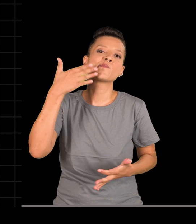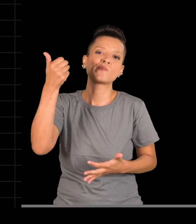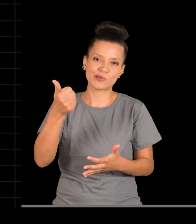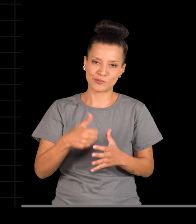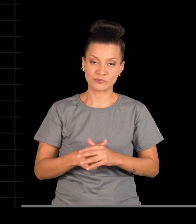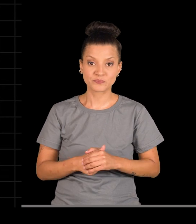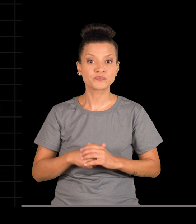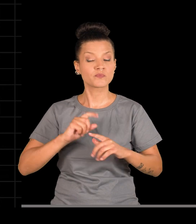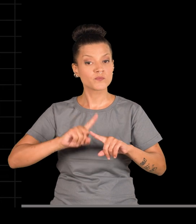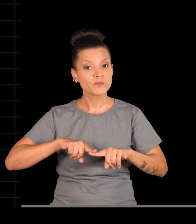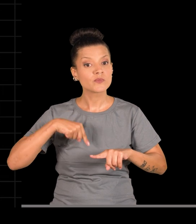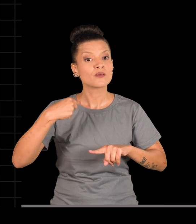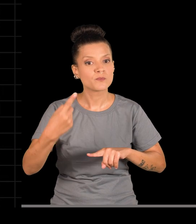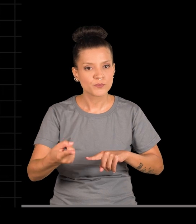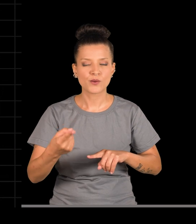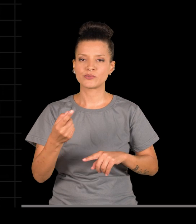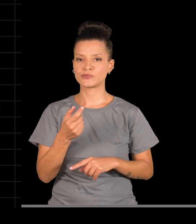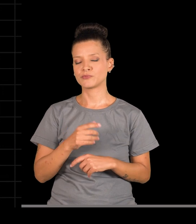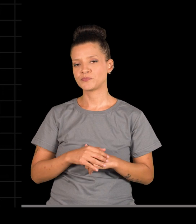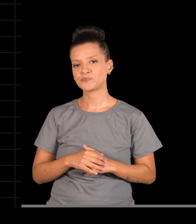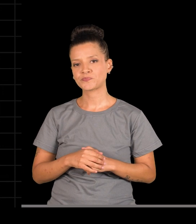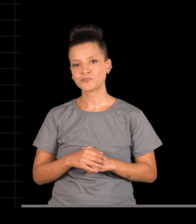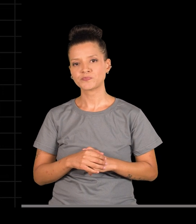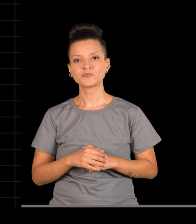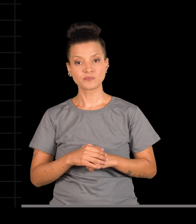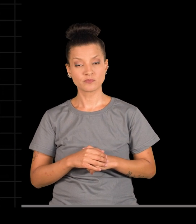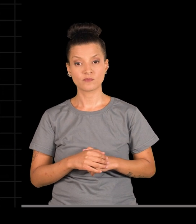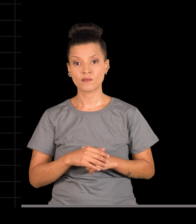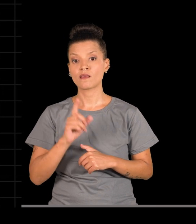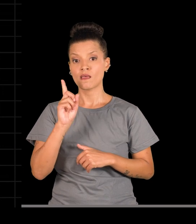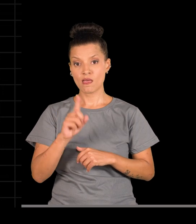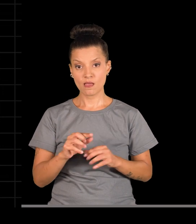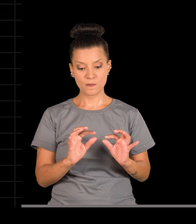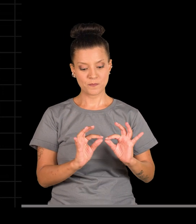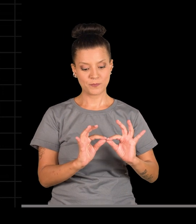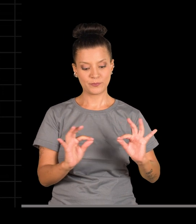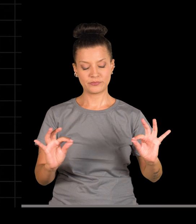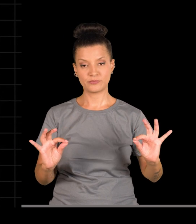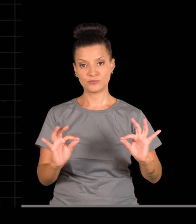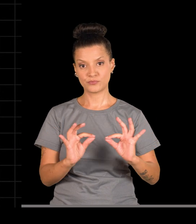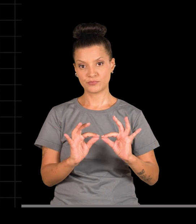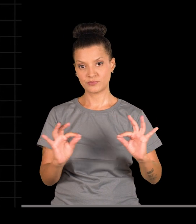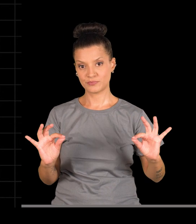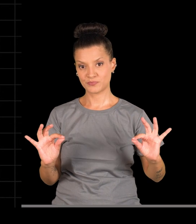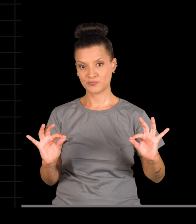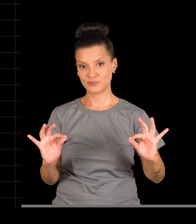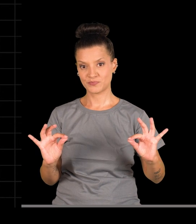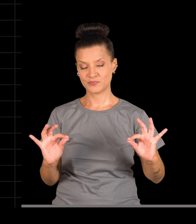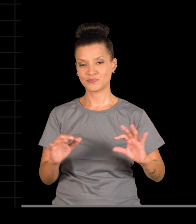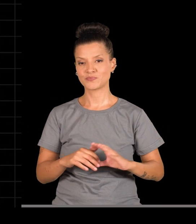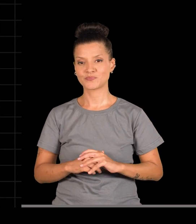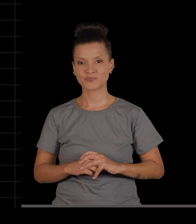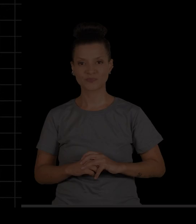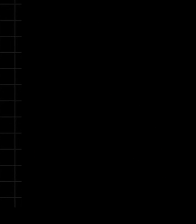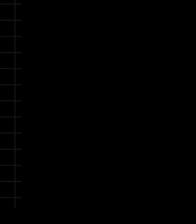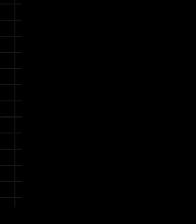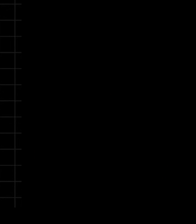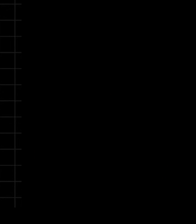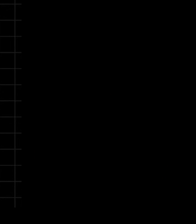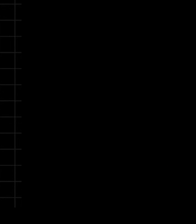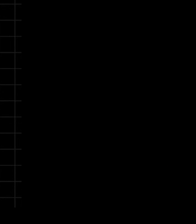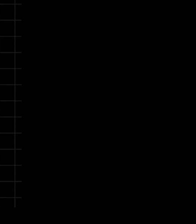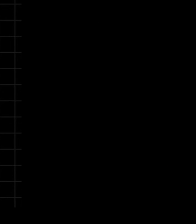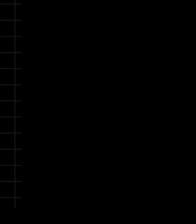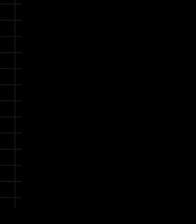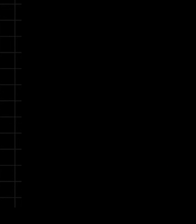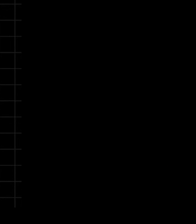como um operador multiplicativo. Agora aqui, ó, no nosso próximo exemplo, né, o sexto, é a fração como medida. É isso aí, olha